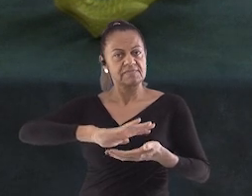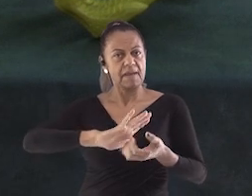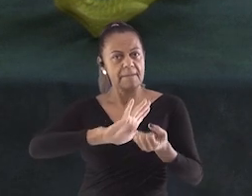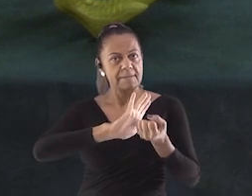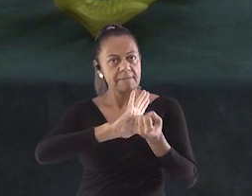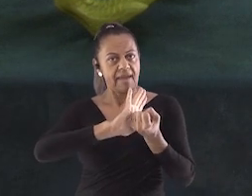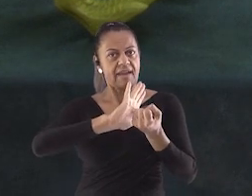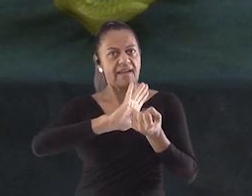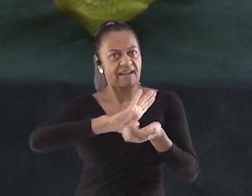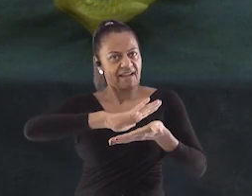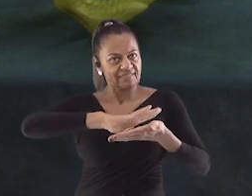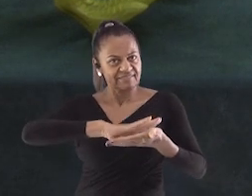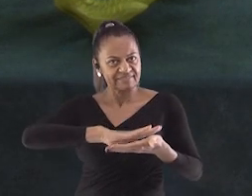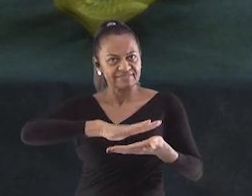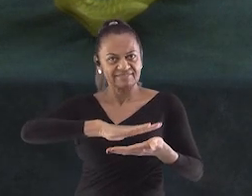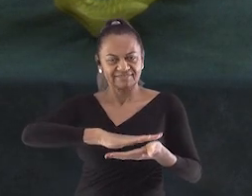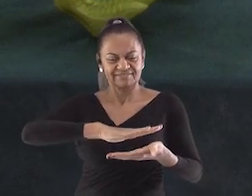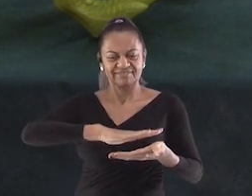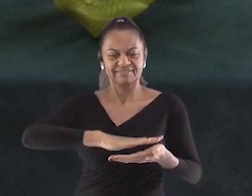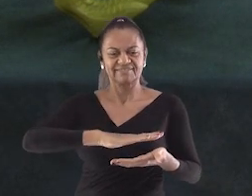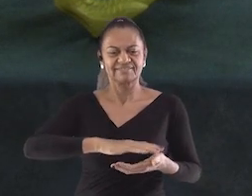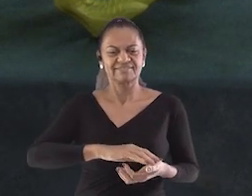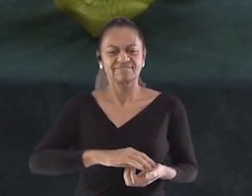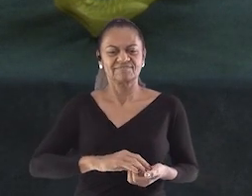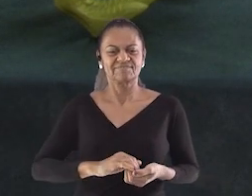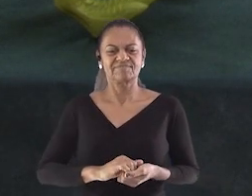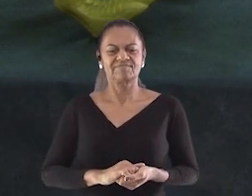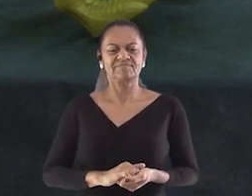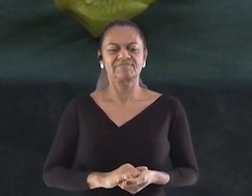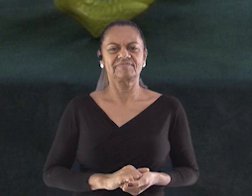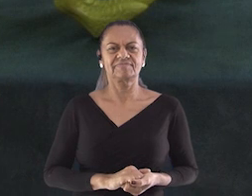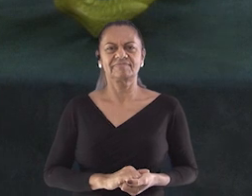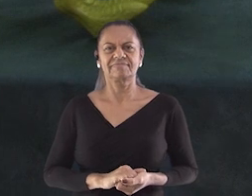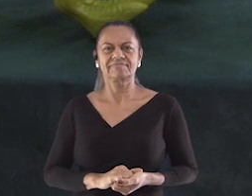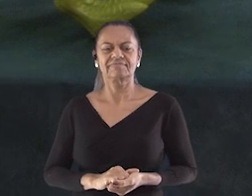Pressiona bem todas as partes para ele ficar bem gravado.